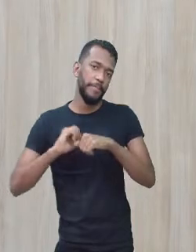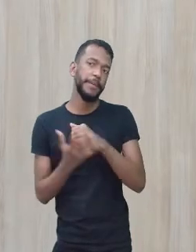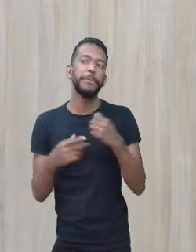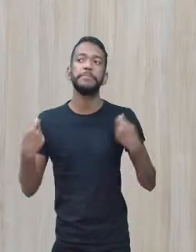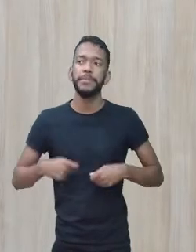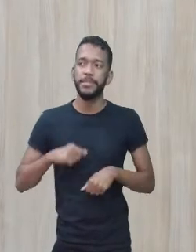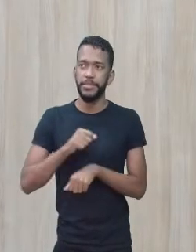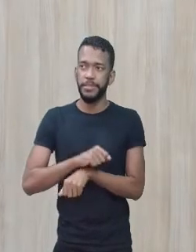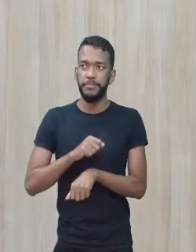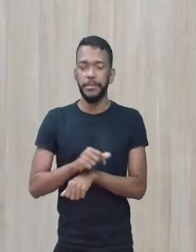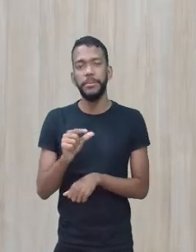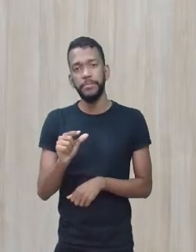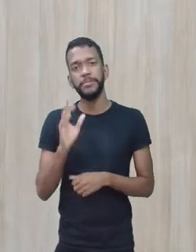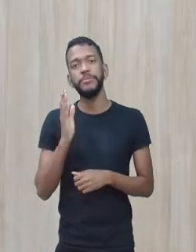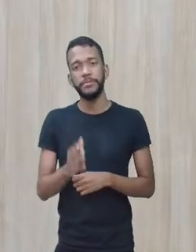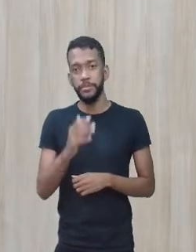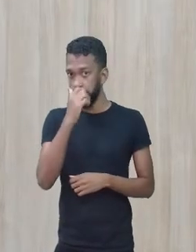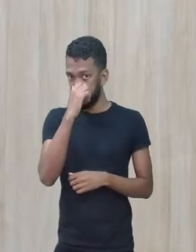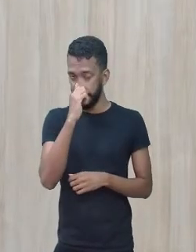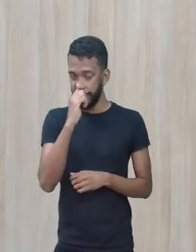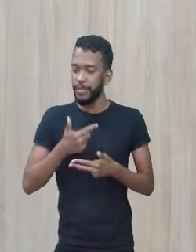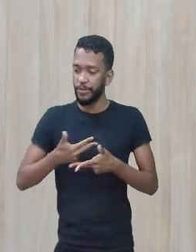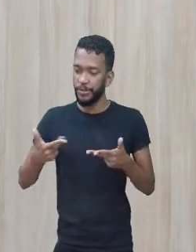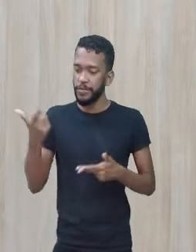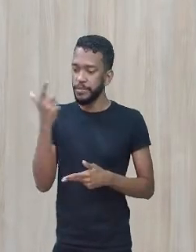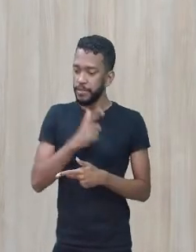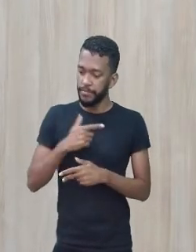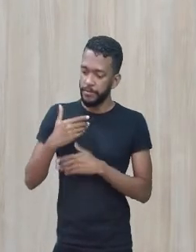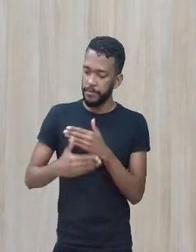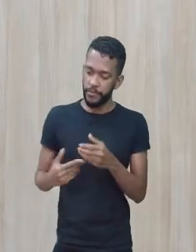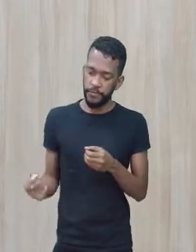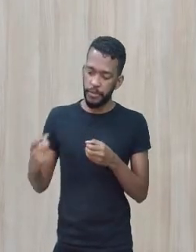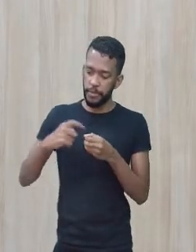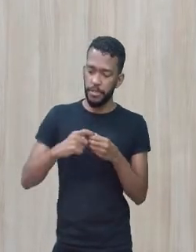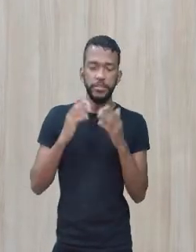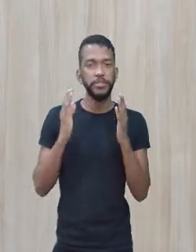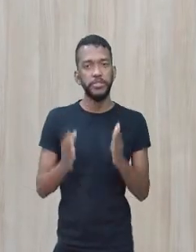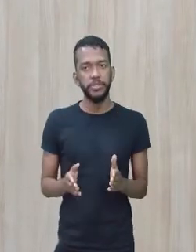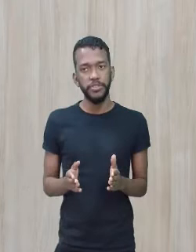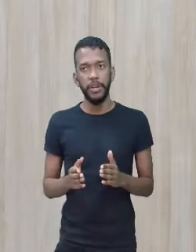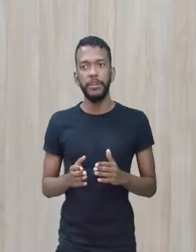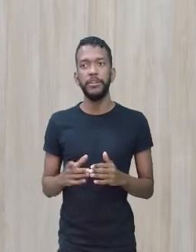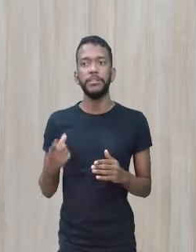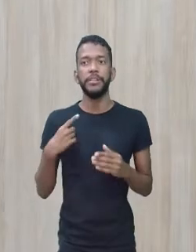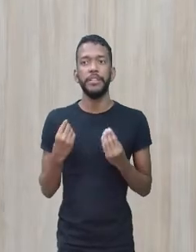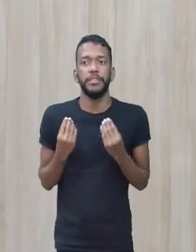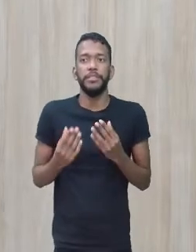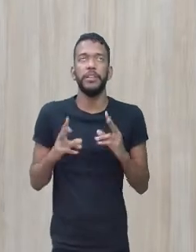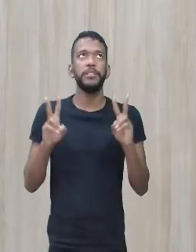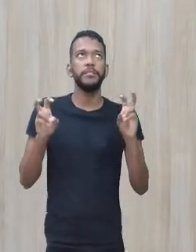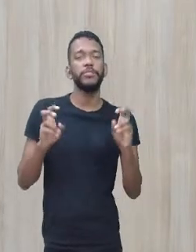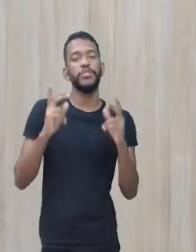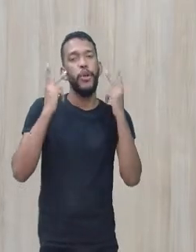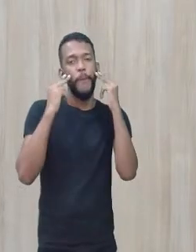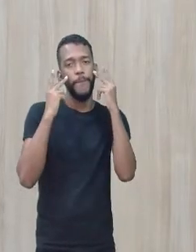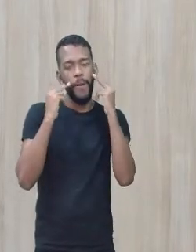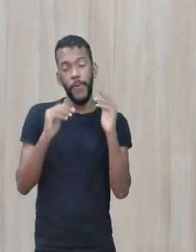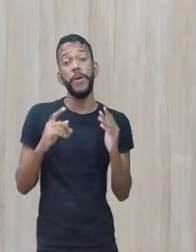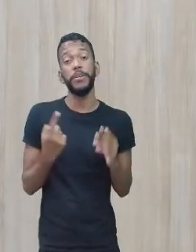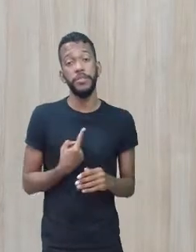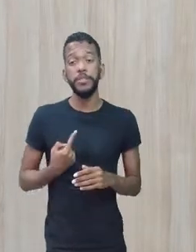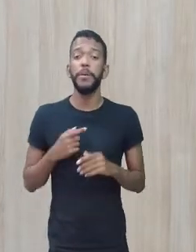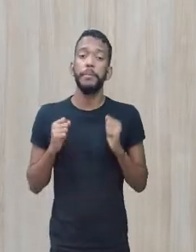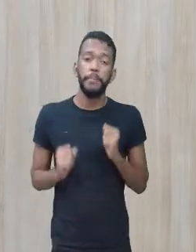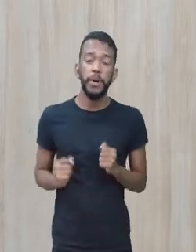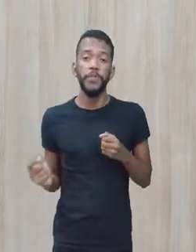que esperar um pouco para que as coisas comecem a voltar, né, a dita normalidade, e a gente possa, mais uma